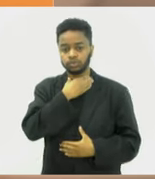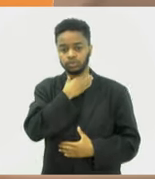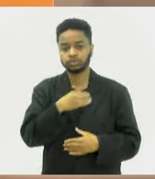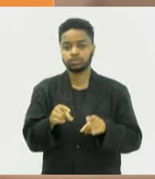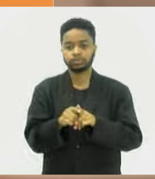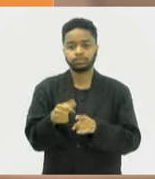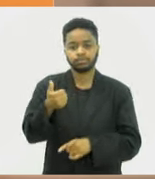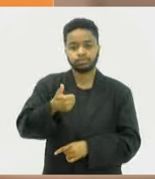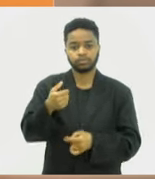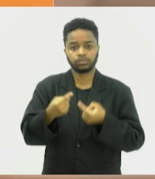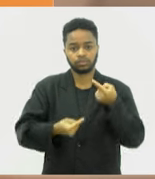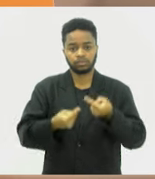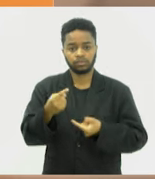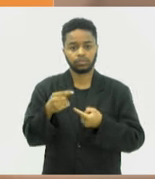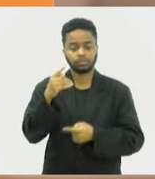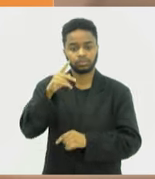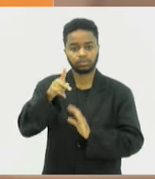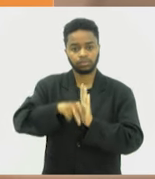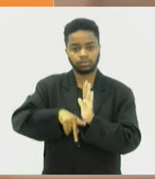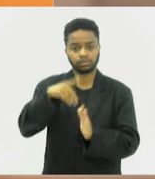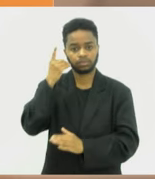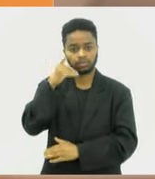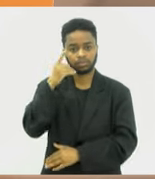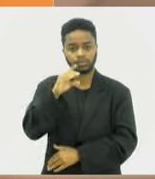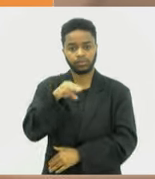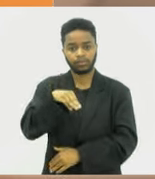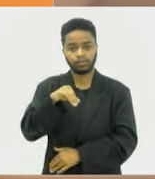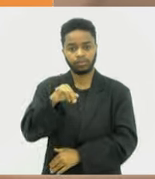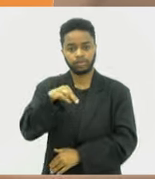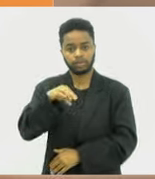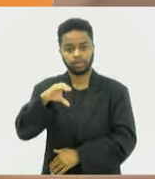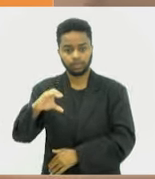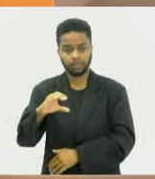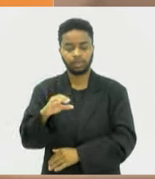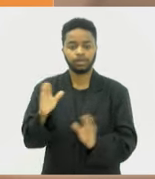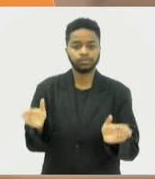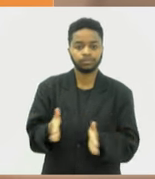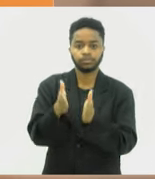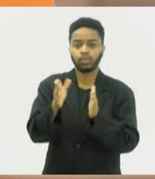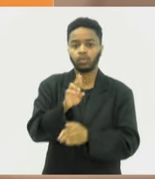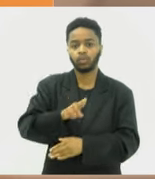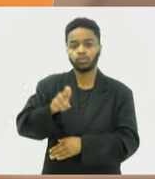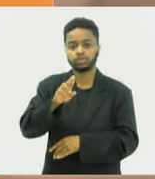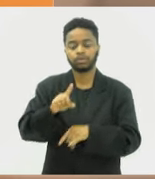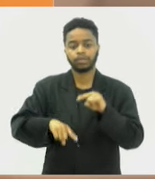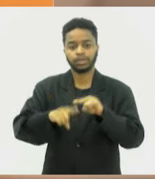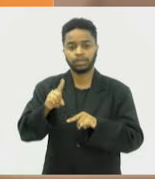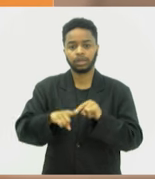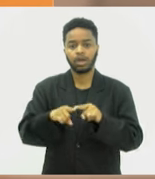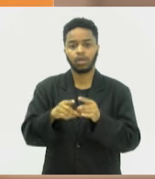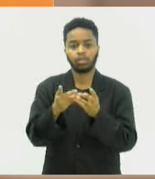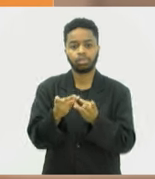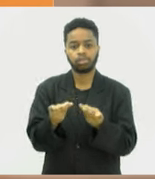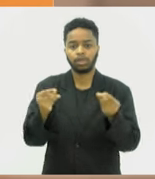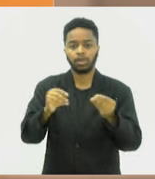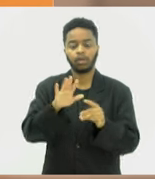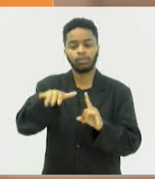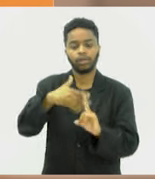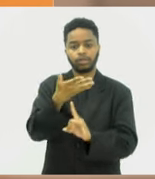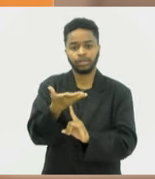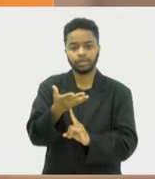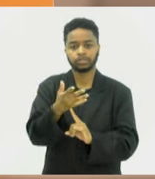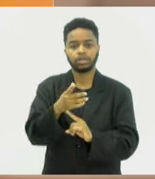Carlos Mink, que determina a utilização de utensílios biodegradáveis em talheres e embalagens de alimentos